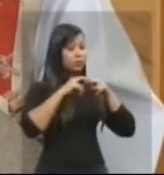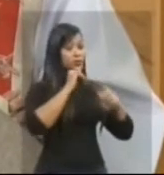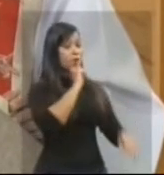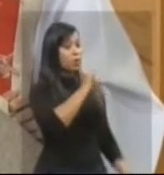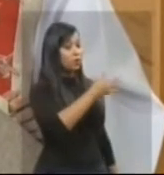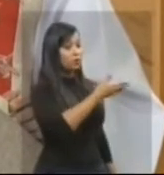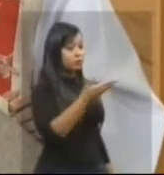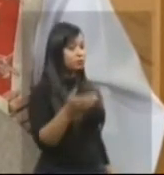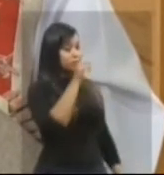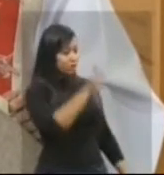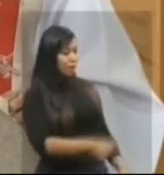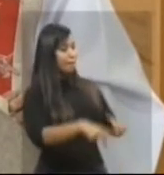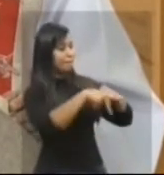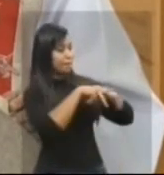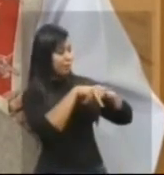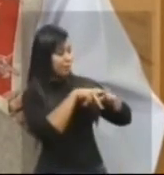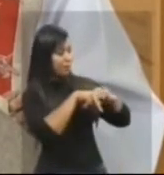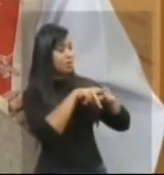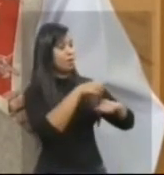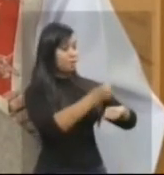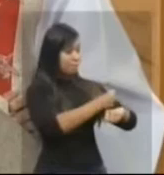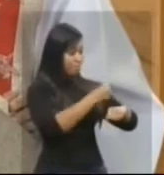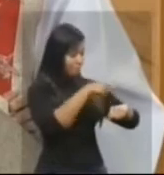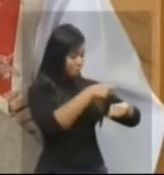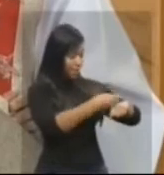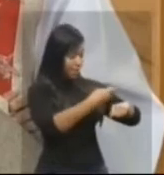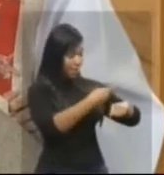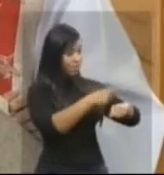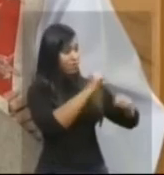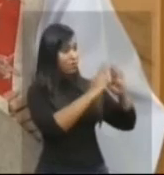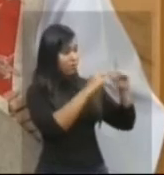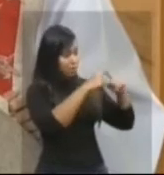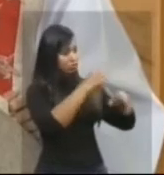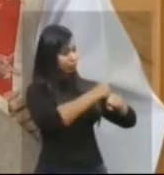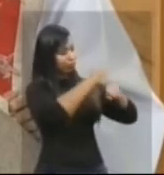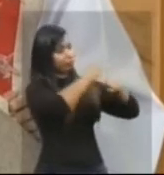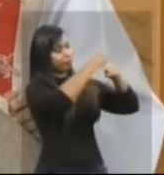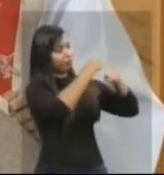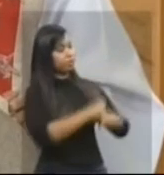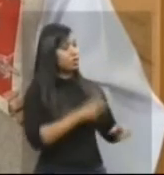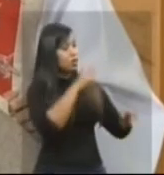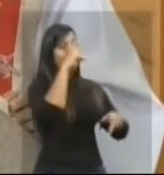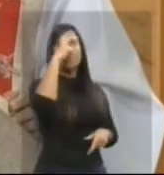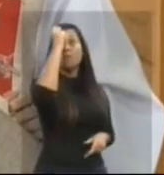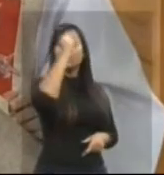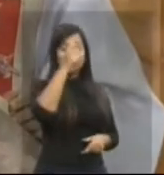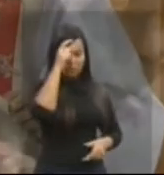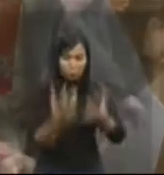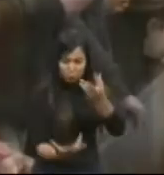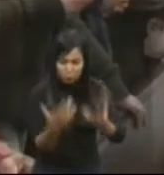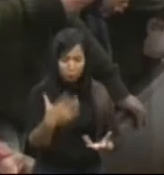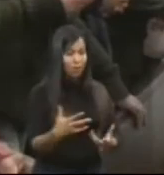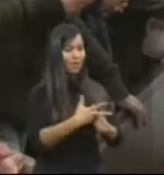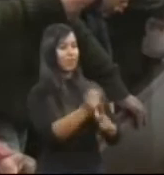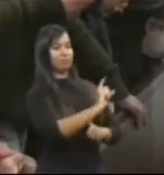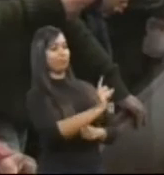te digo que tu és Pedro, e sobre esta pedra construirei a minha igreja, e o poder do inferno nunca